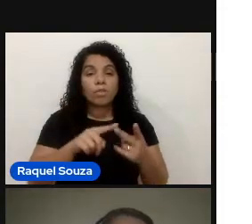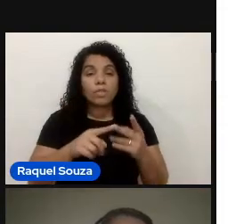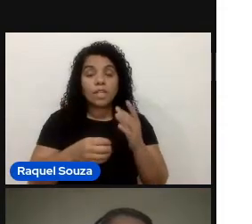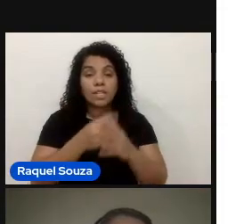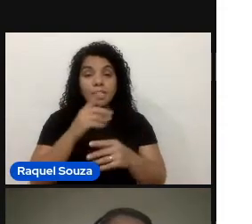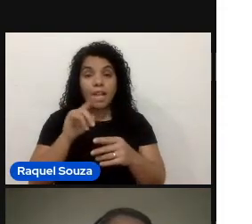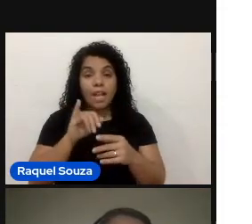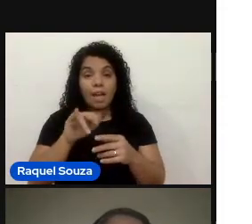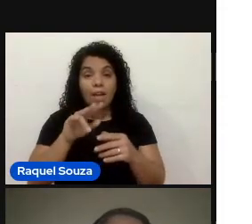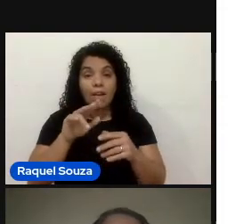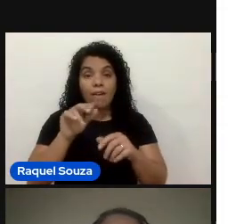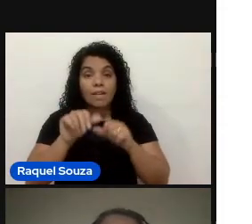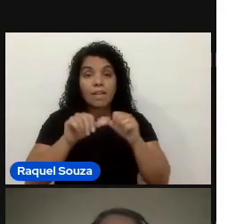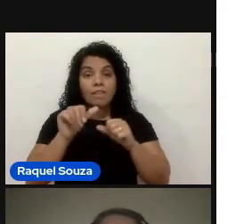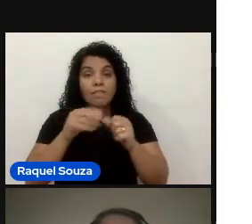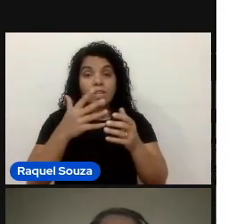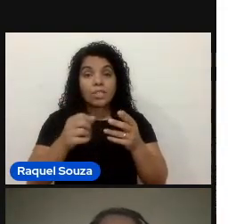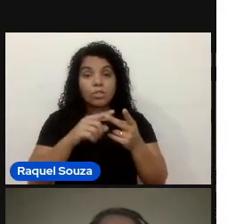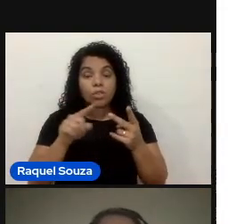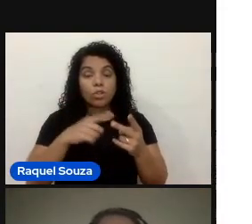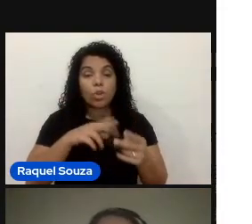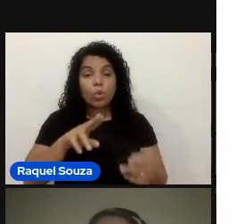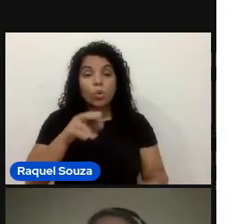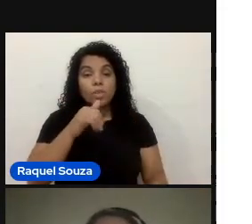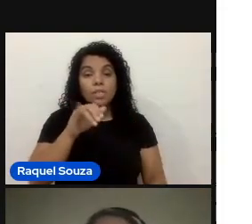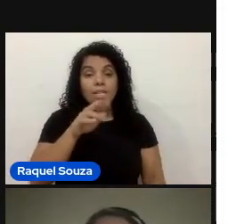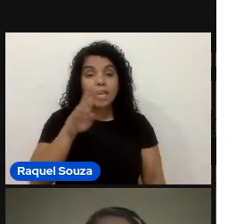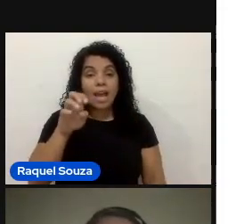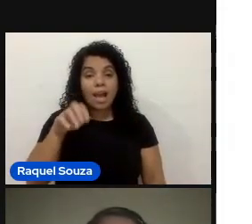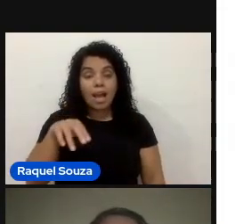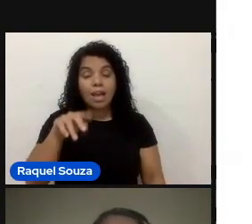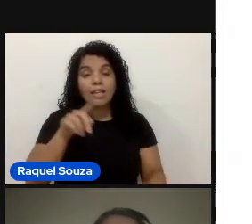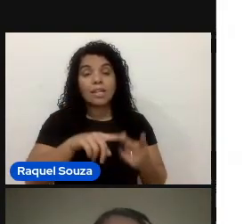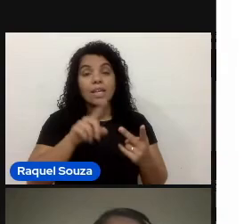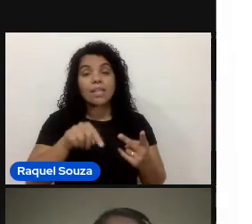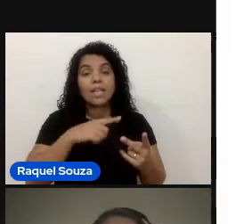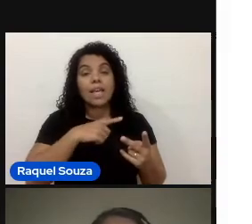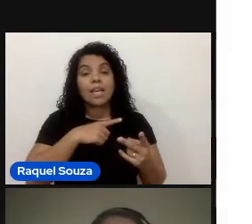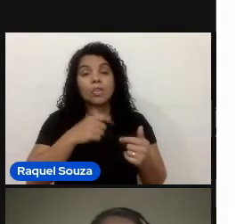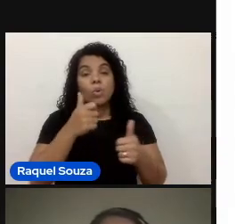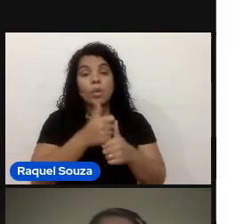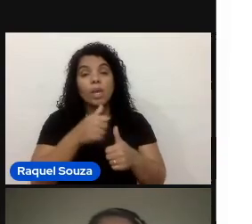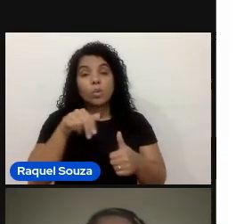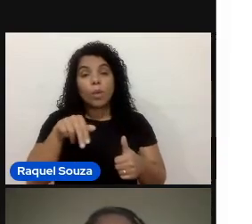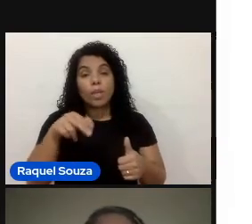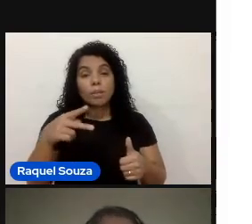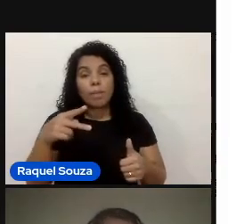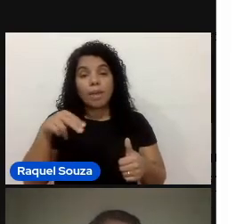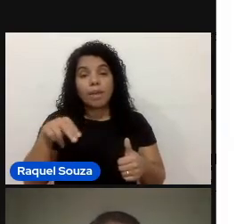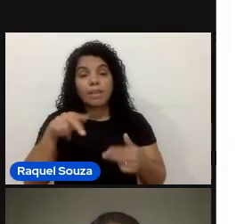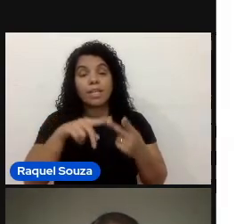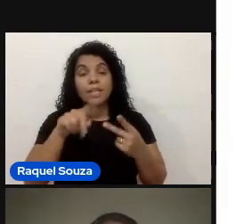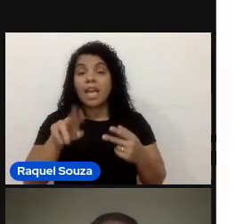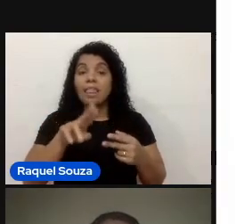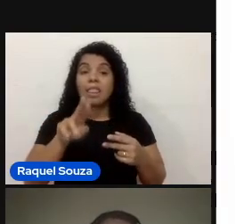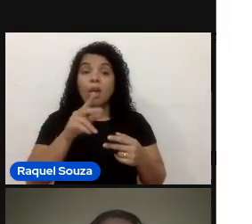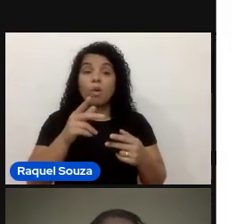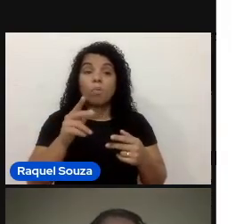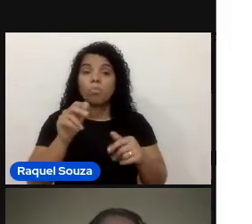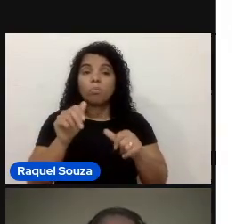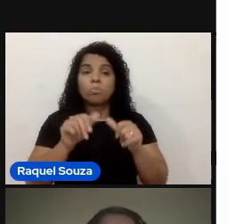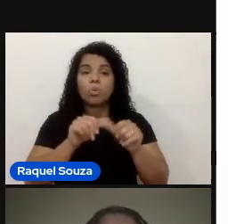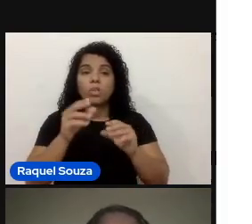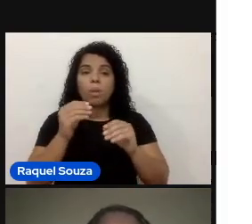a versão correta. Usa o Yarn como Package Manager em vez do NPM. Não muda muito os comandos, é